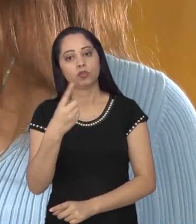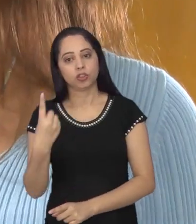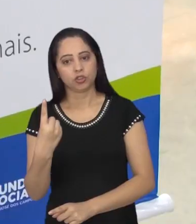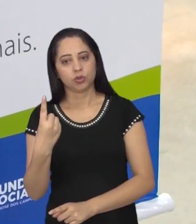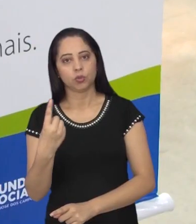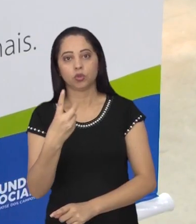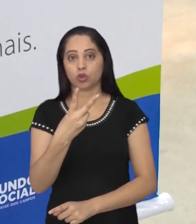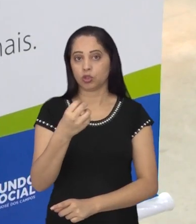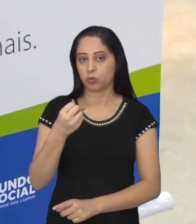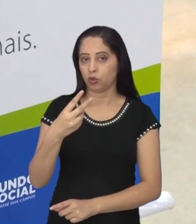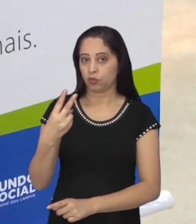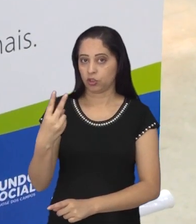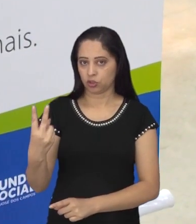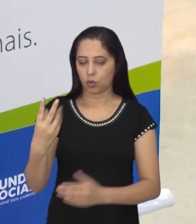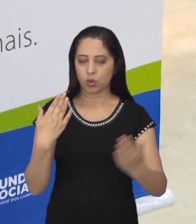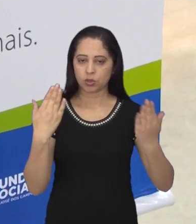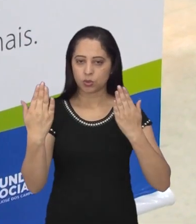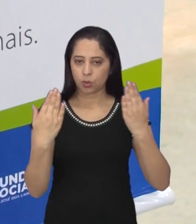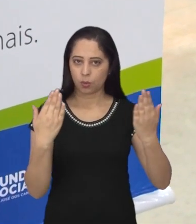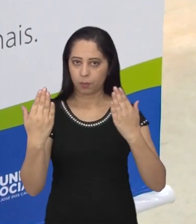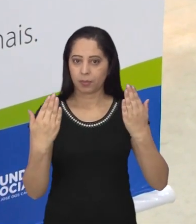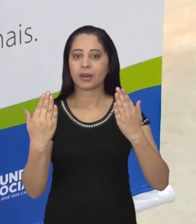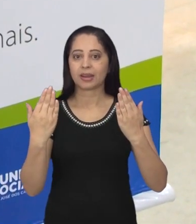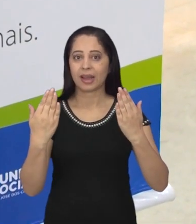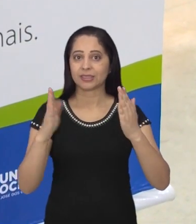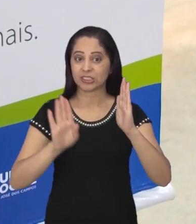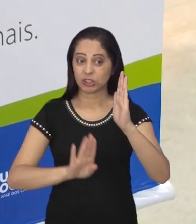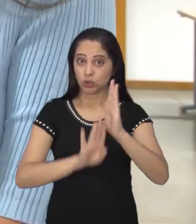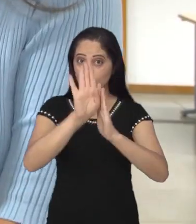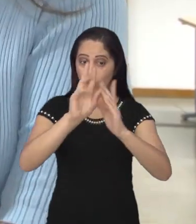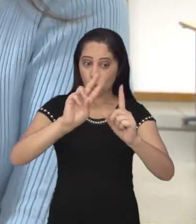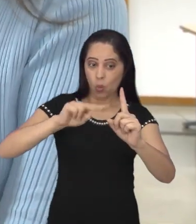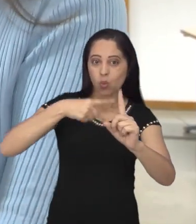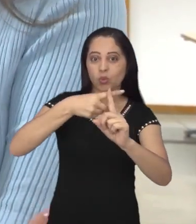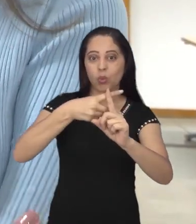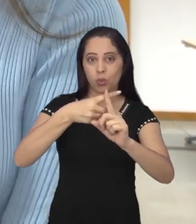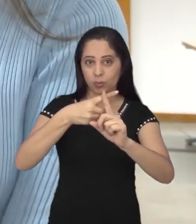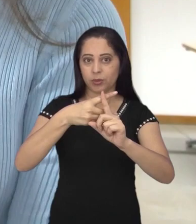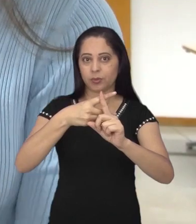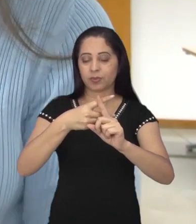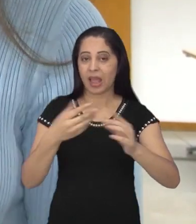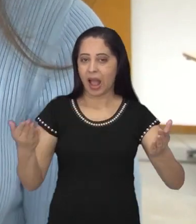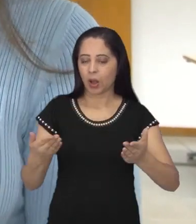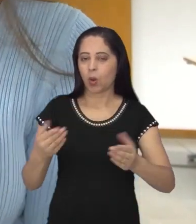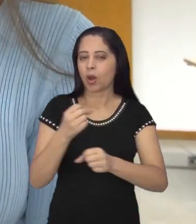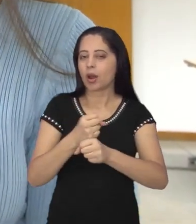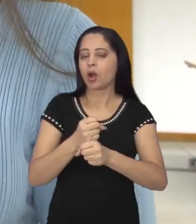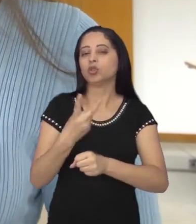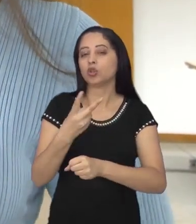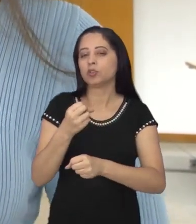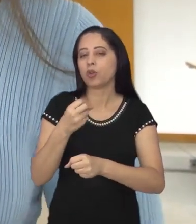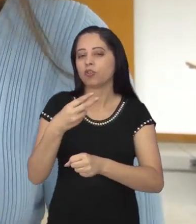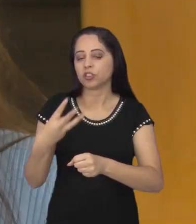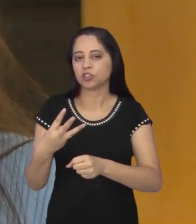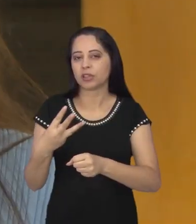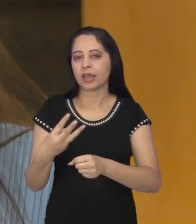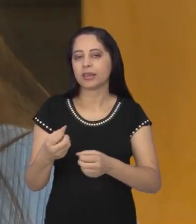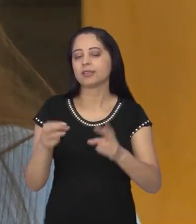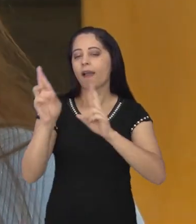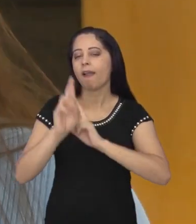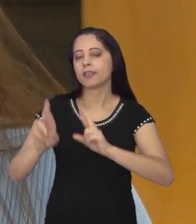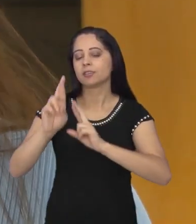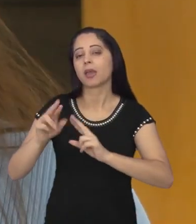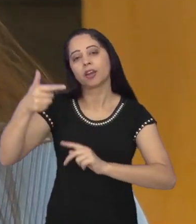as doações do Imposto Solidário para o Fundo Municipal do Idoso quase dobraram. Para esse ano, ela espera um